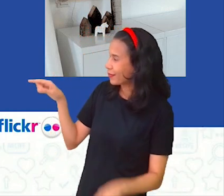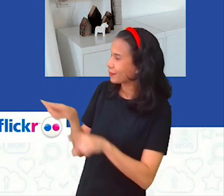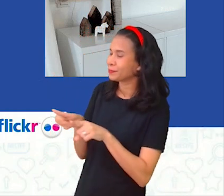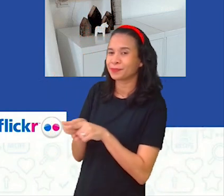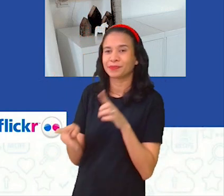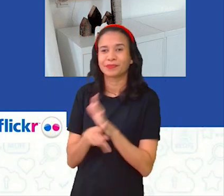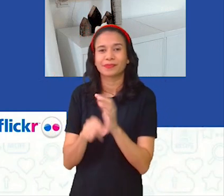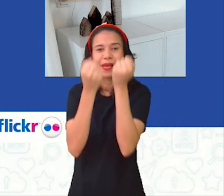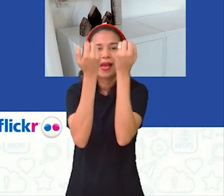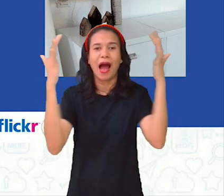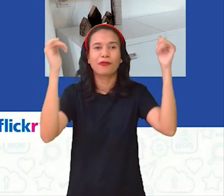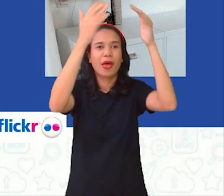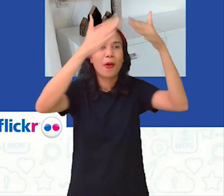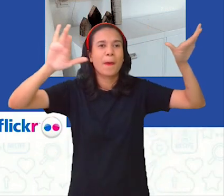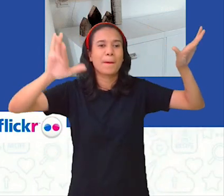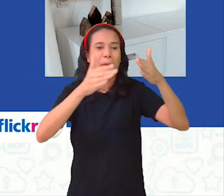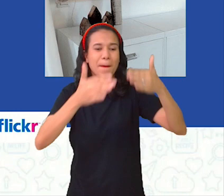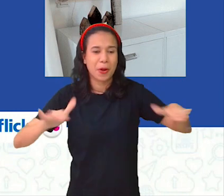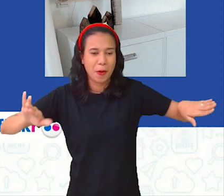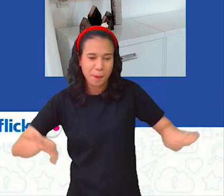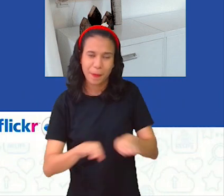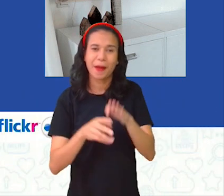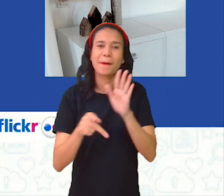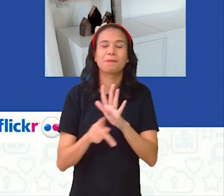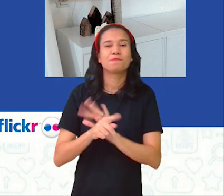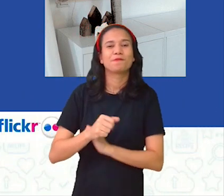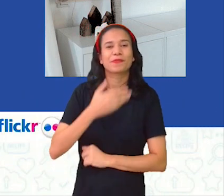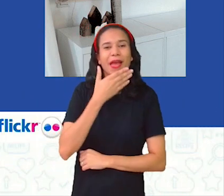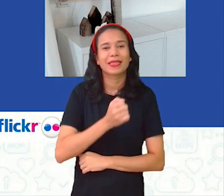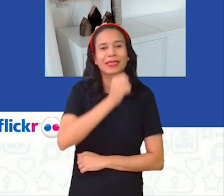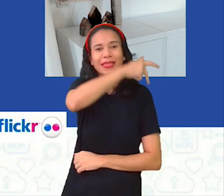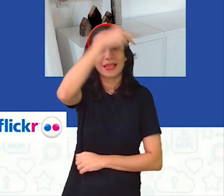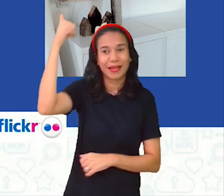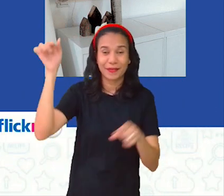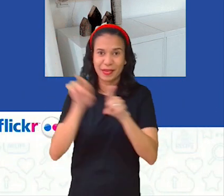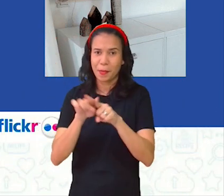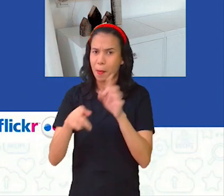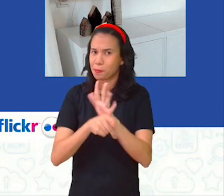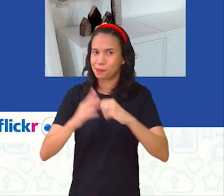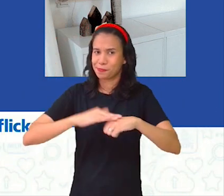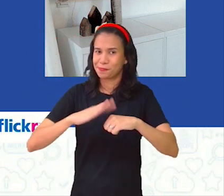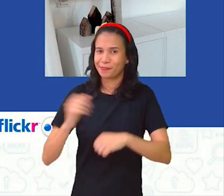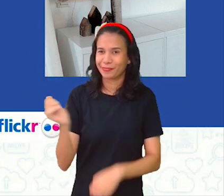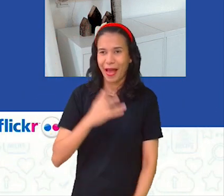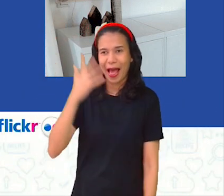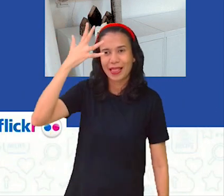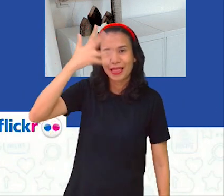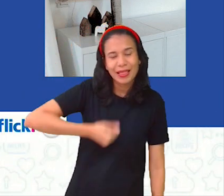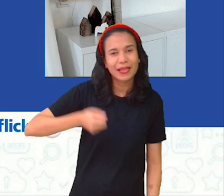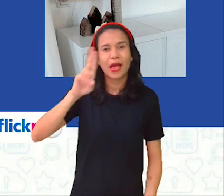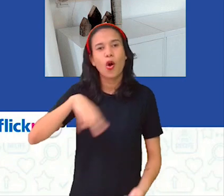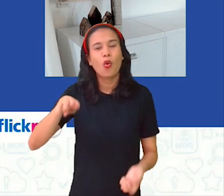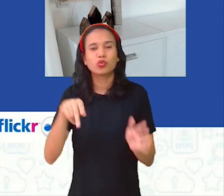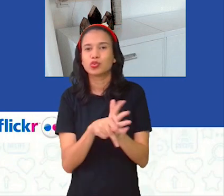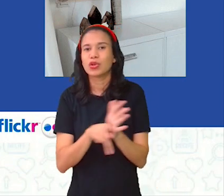também a árvore de Natal, né, que é outro símbolo do Natal. E eu trouxe árvores estilizadas. Vejam que lindas essas árvores, feitas com